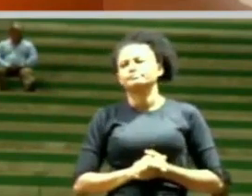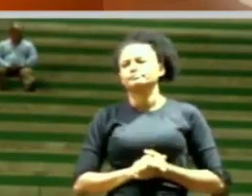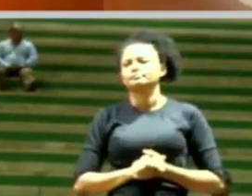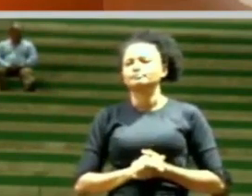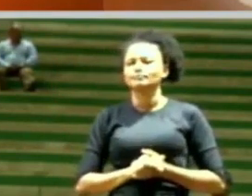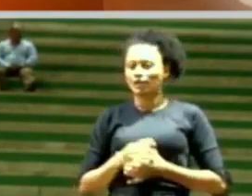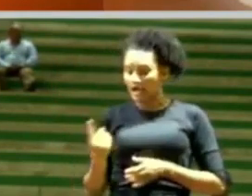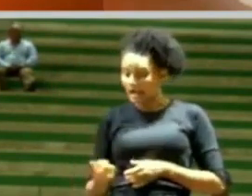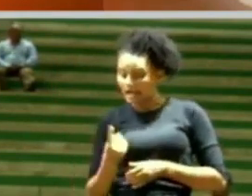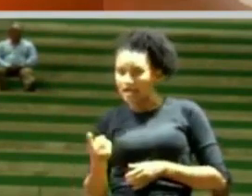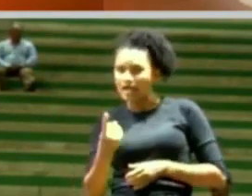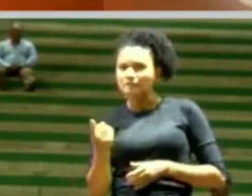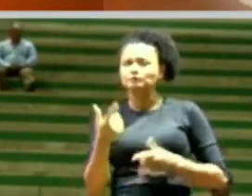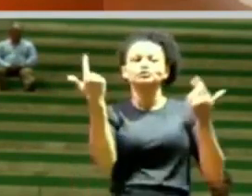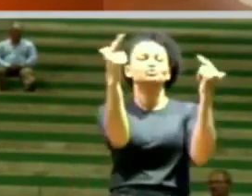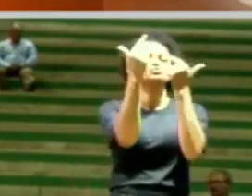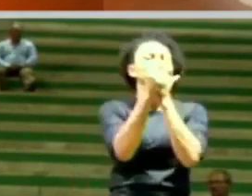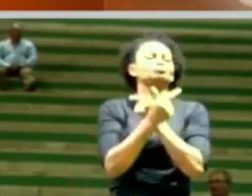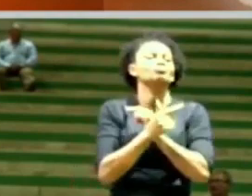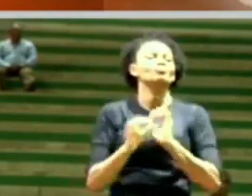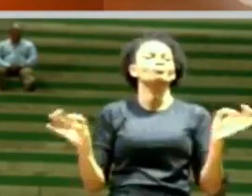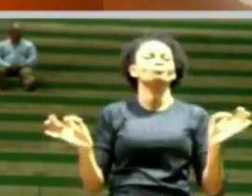A eternidade nem existia.